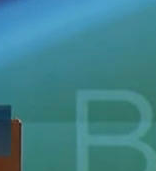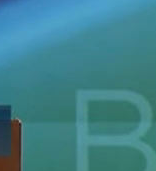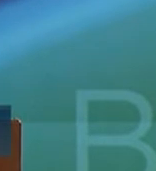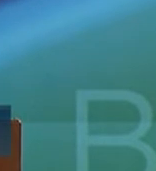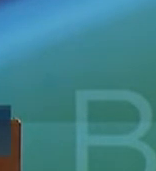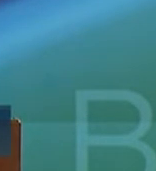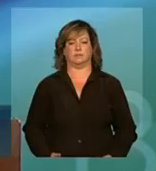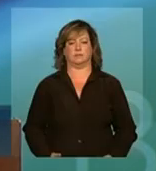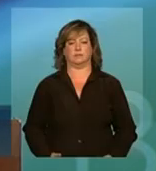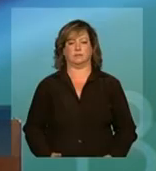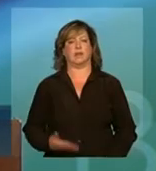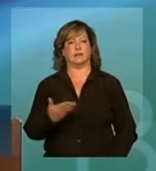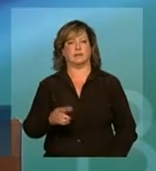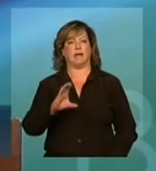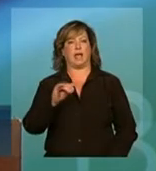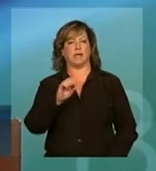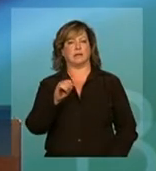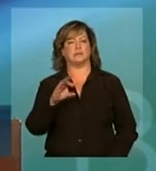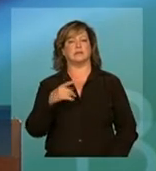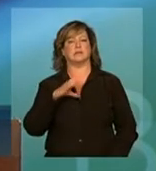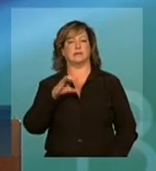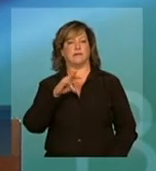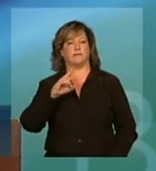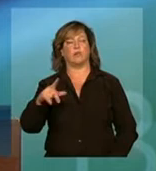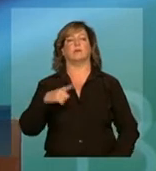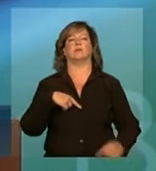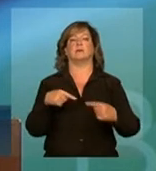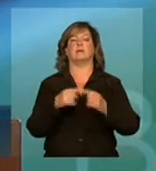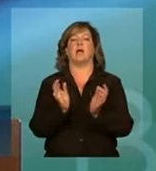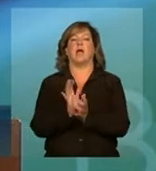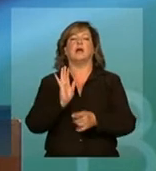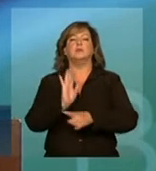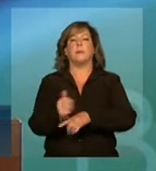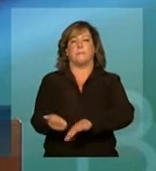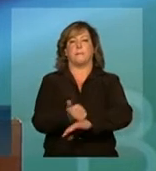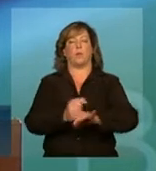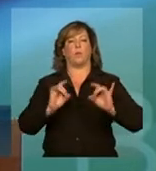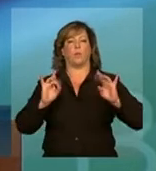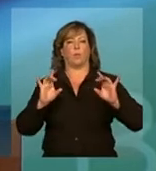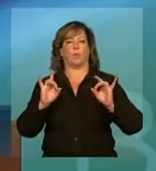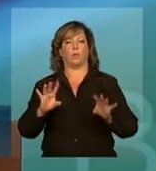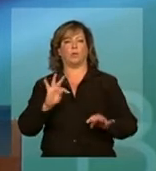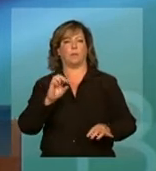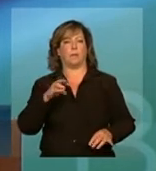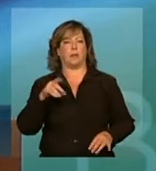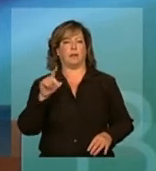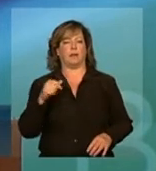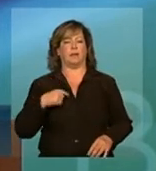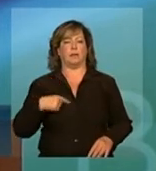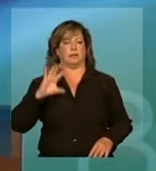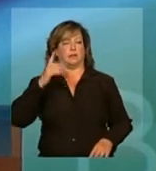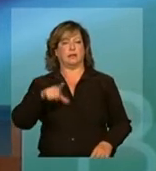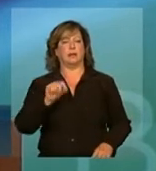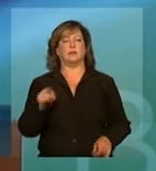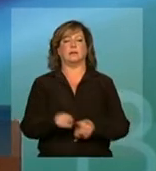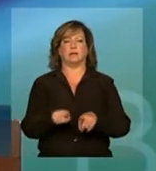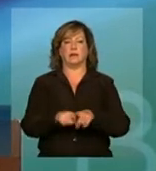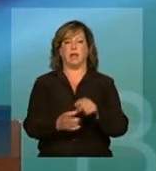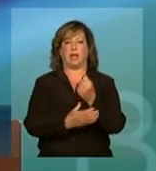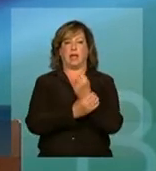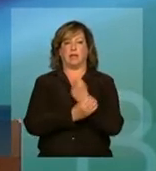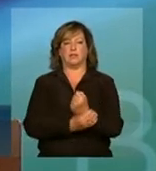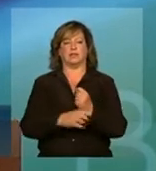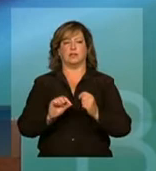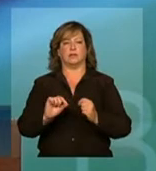consulta, negociação, mediação, contribuindo para a qualidade do processo de tomada de decisão e garantia da correta e